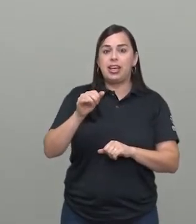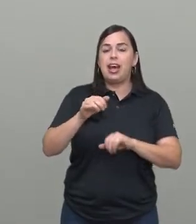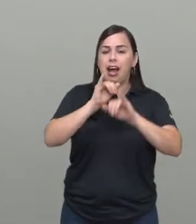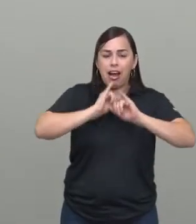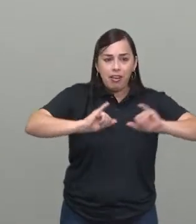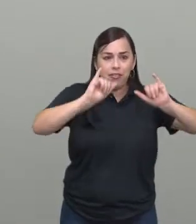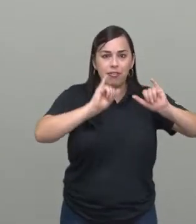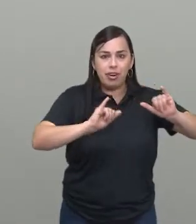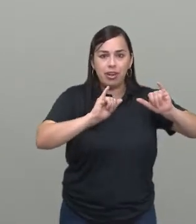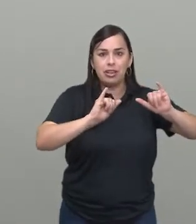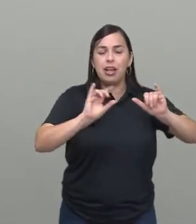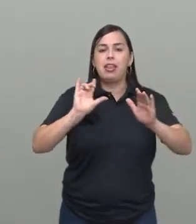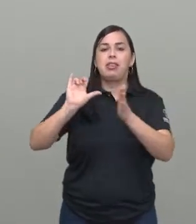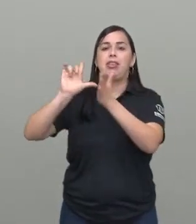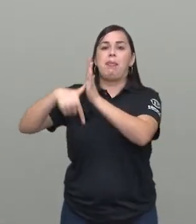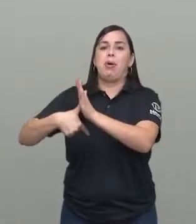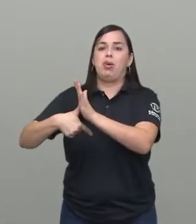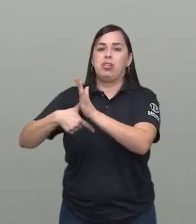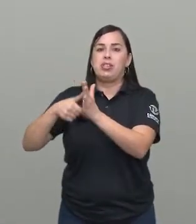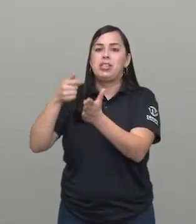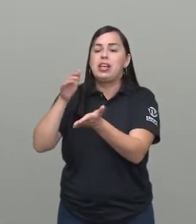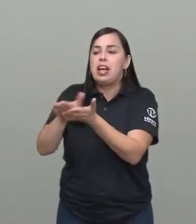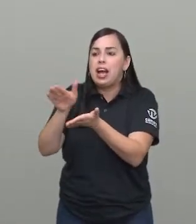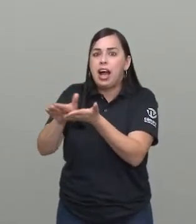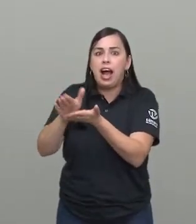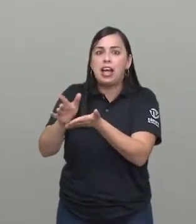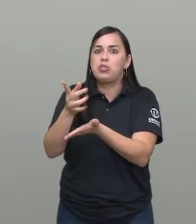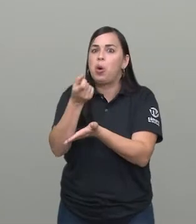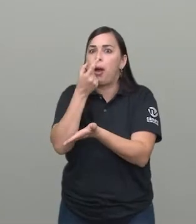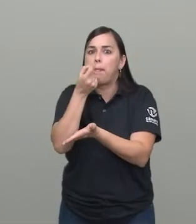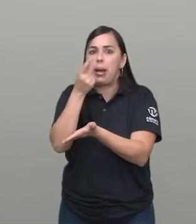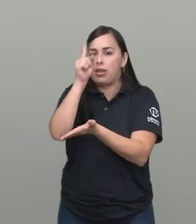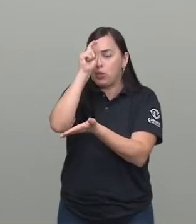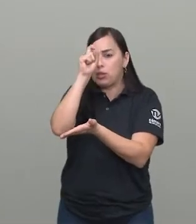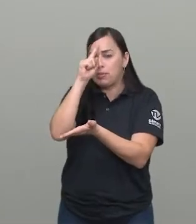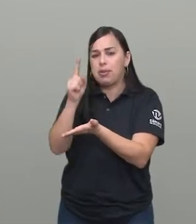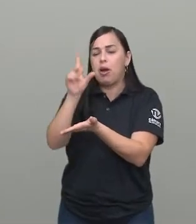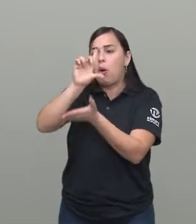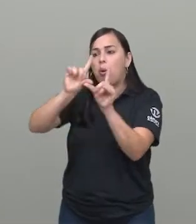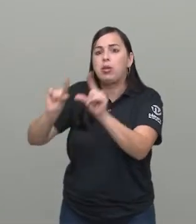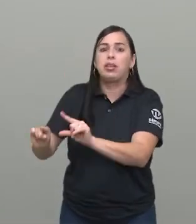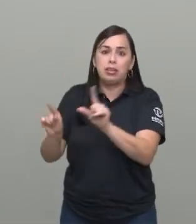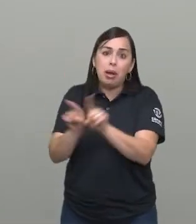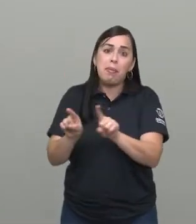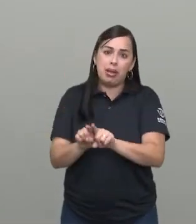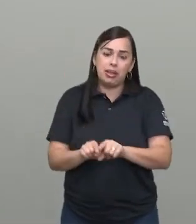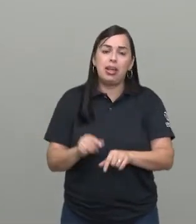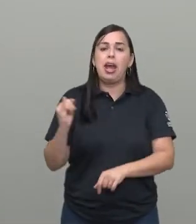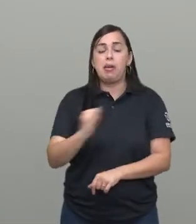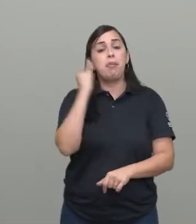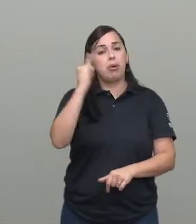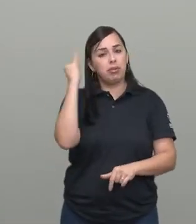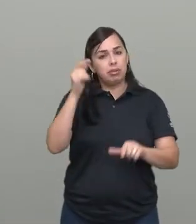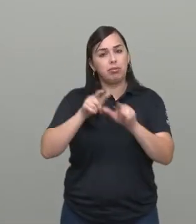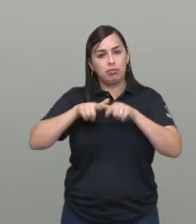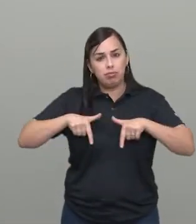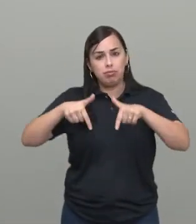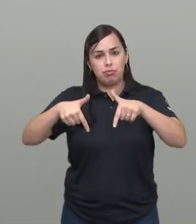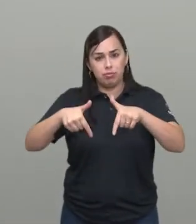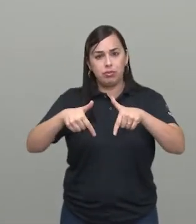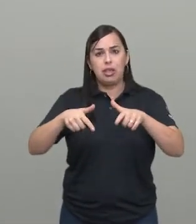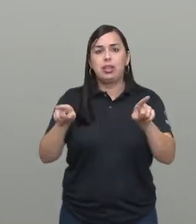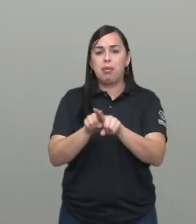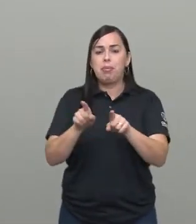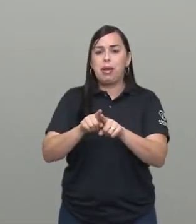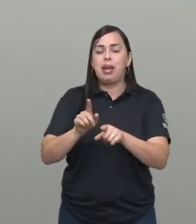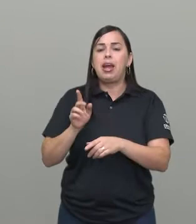previne, menos você gasta ali na ponta. Então, todo o trabalho de conscientização ele é importantíssimo, inclusive em termos